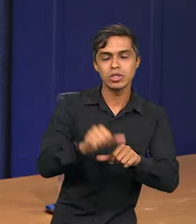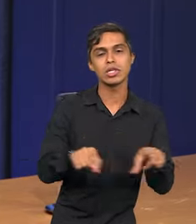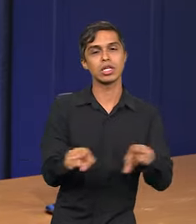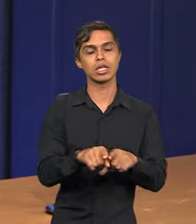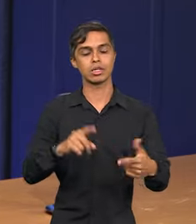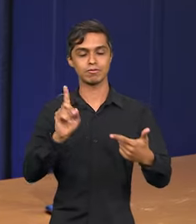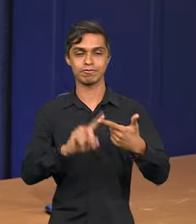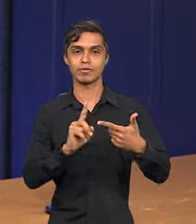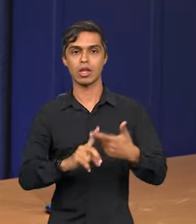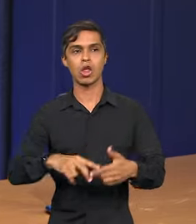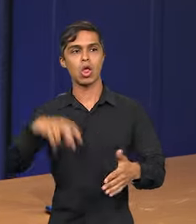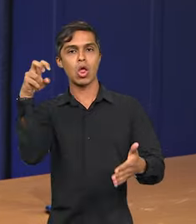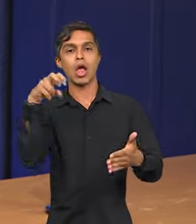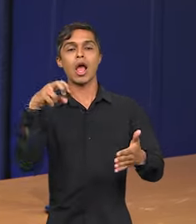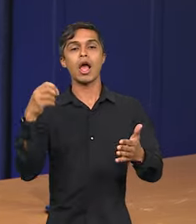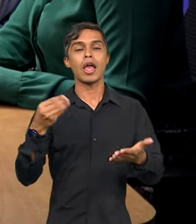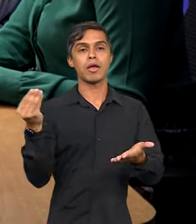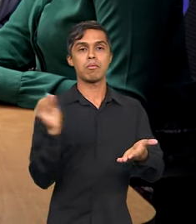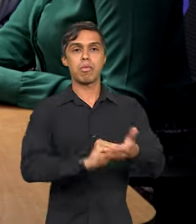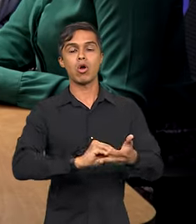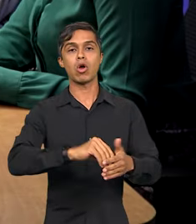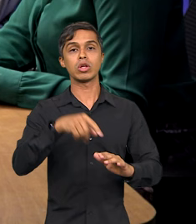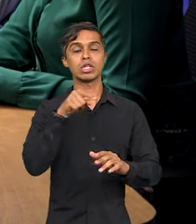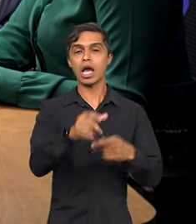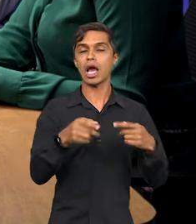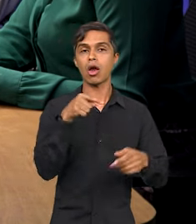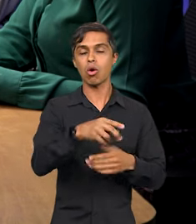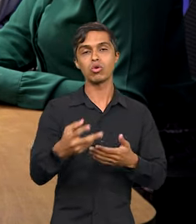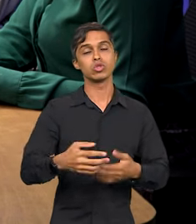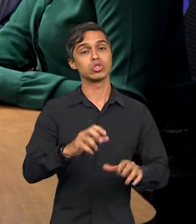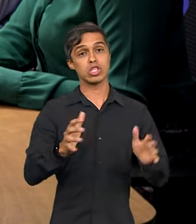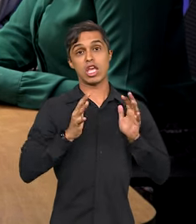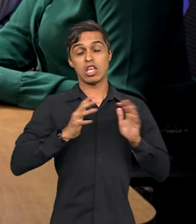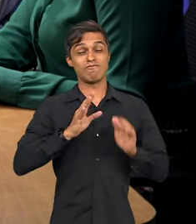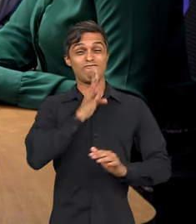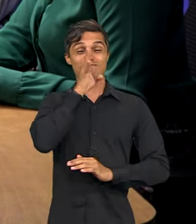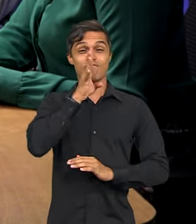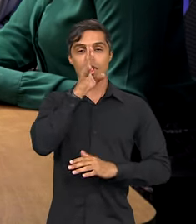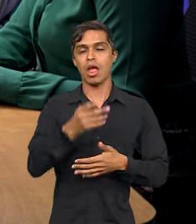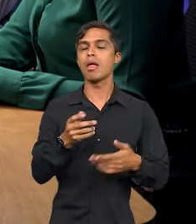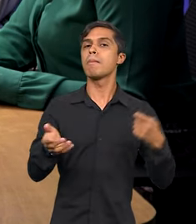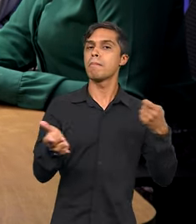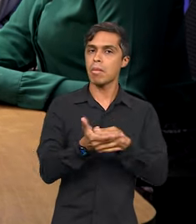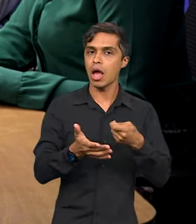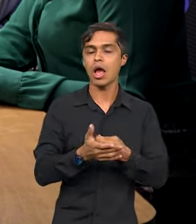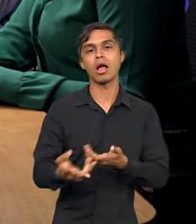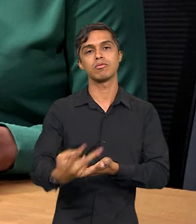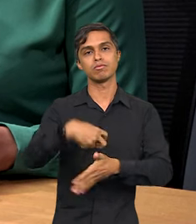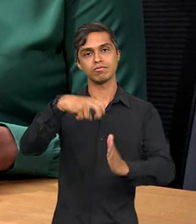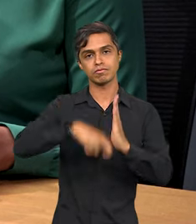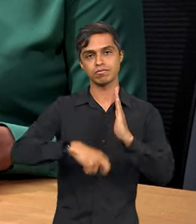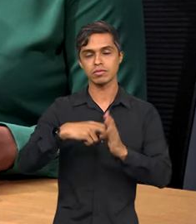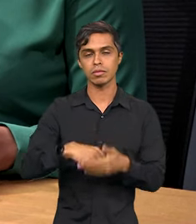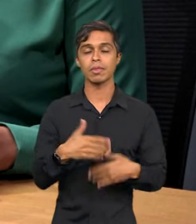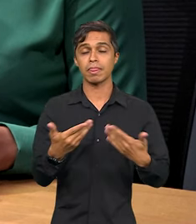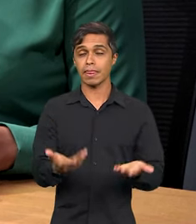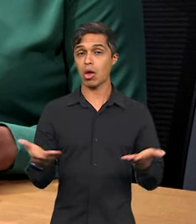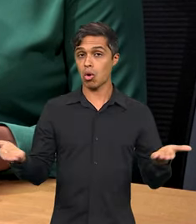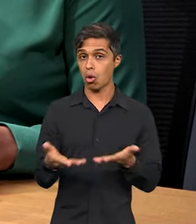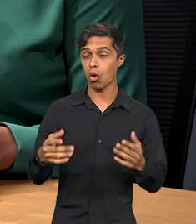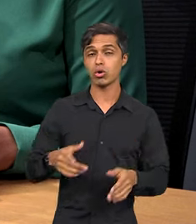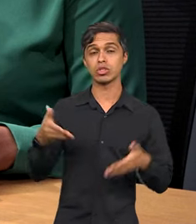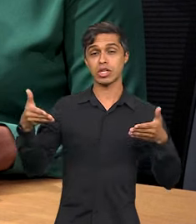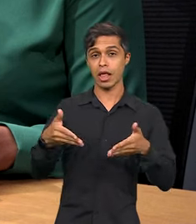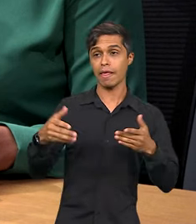a taxação dos Super ricos do nosso pod G20 social de hoje participam como